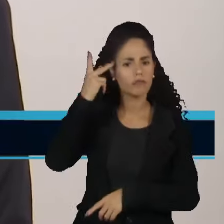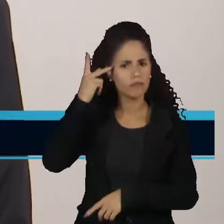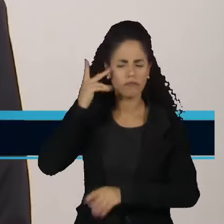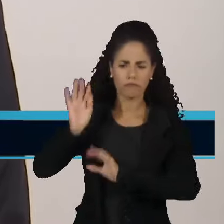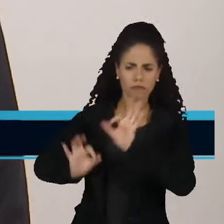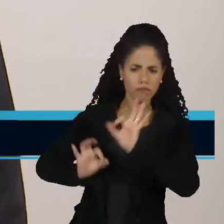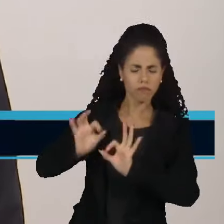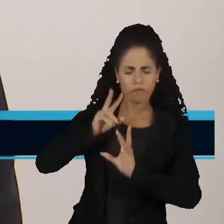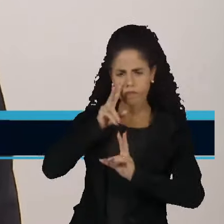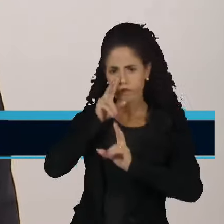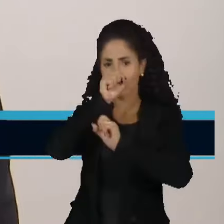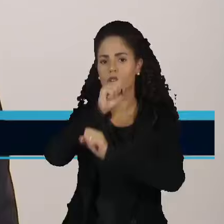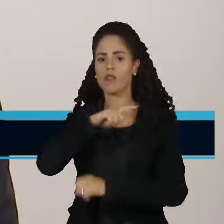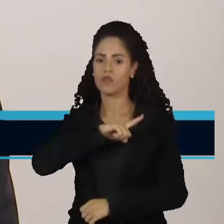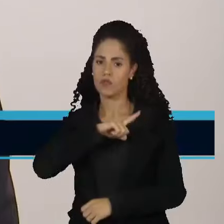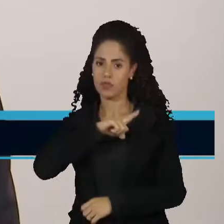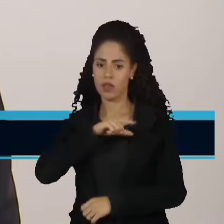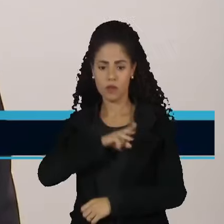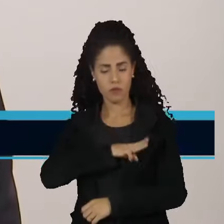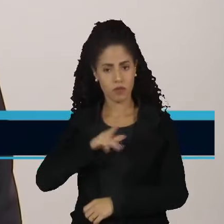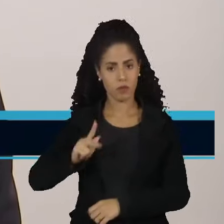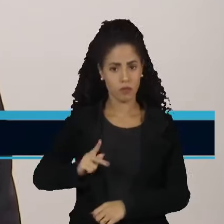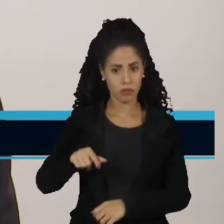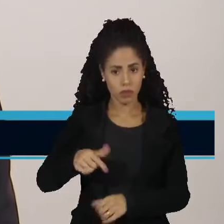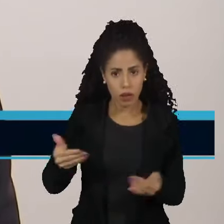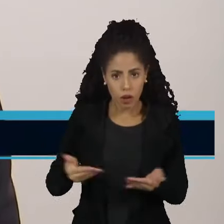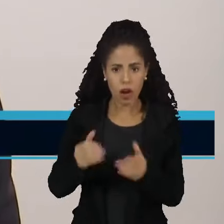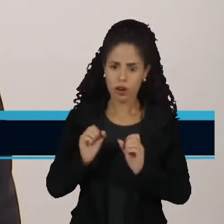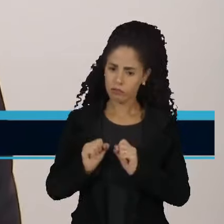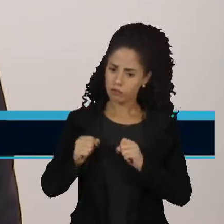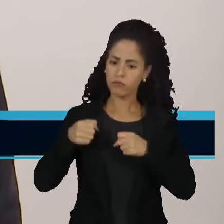mais forte e o Ministério Público ele está neste